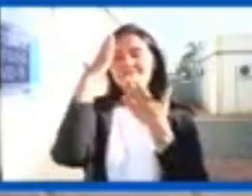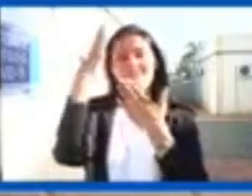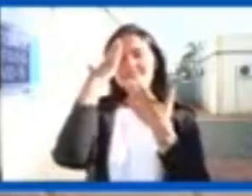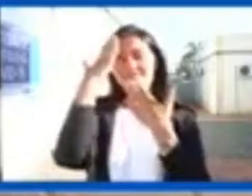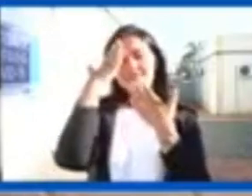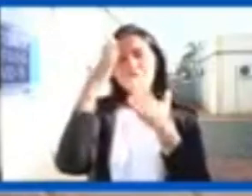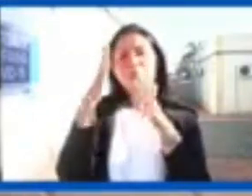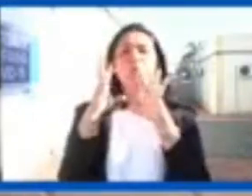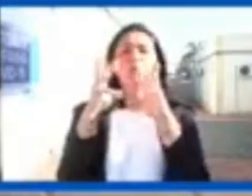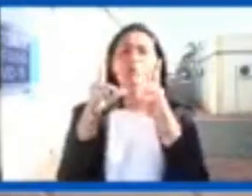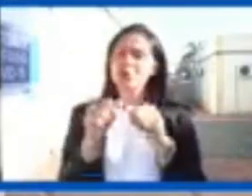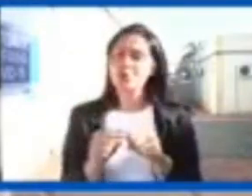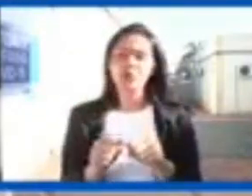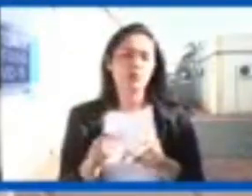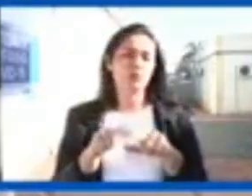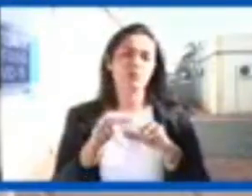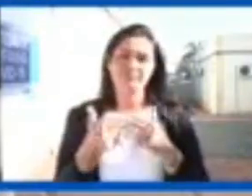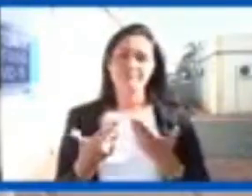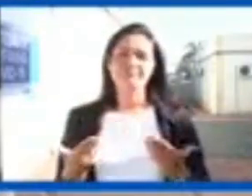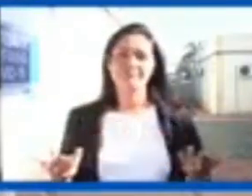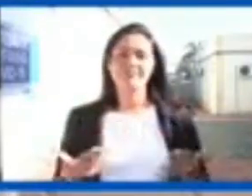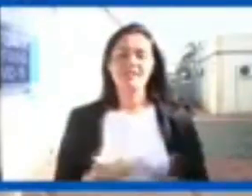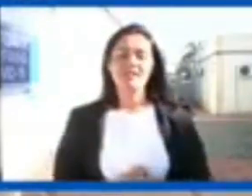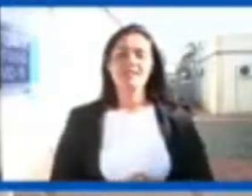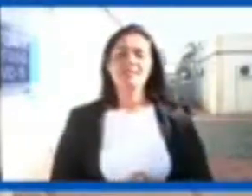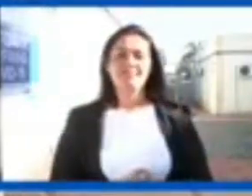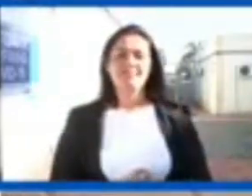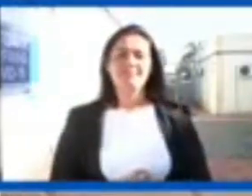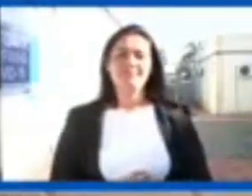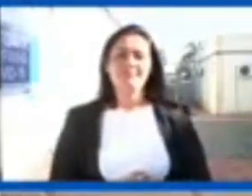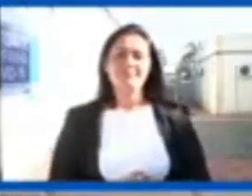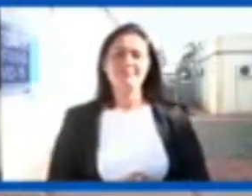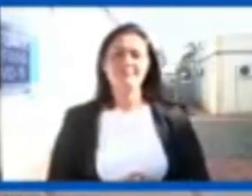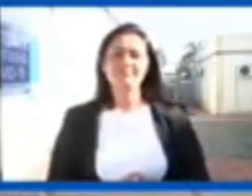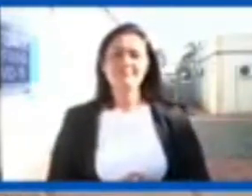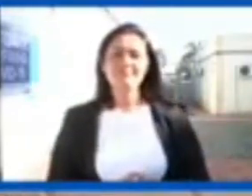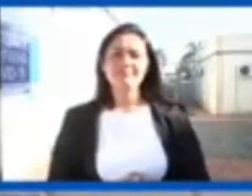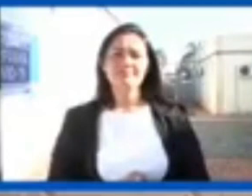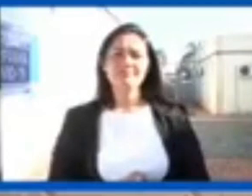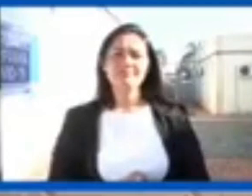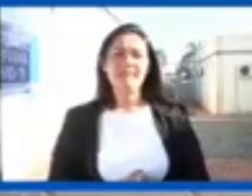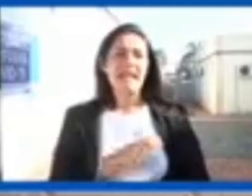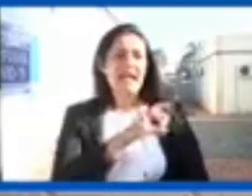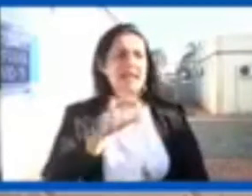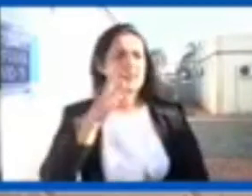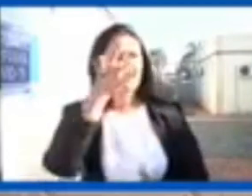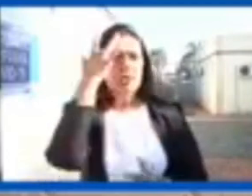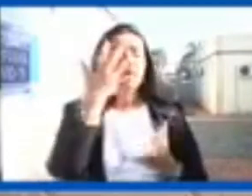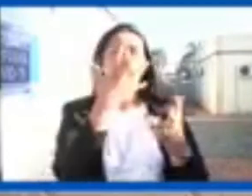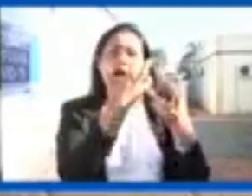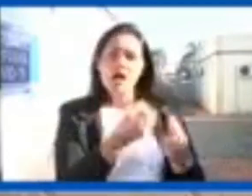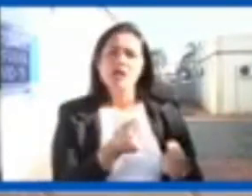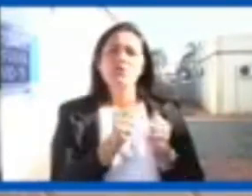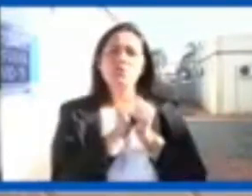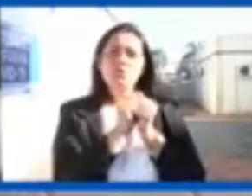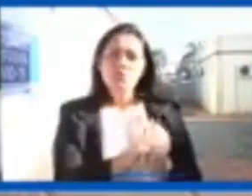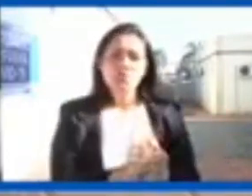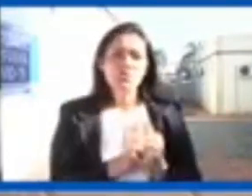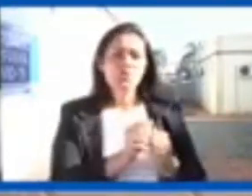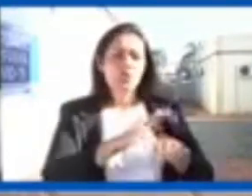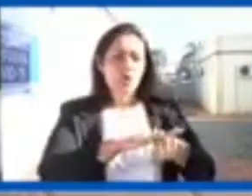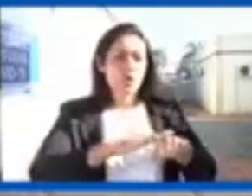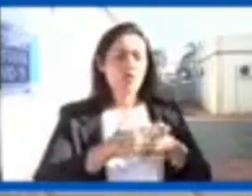por tudo gratidão por ter sido ouvido no momento adequado no momento